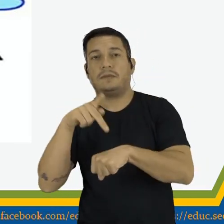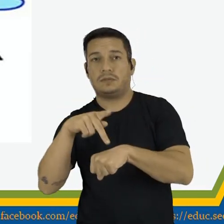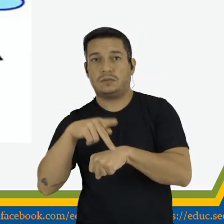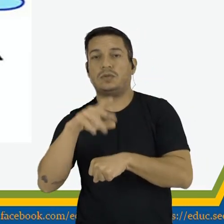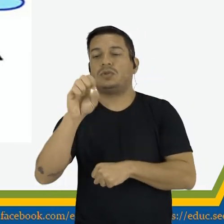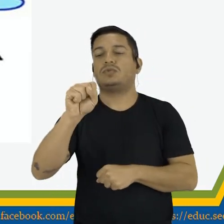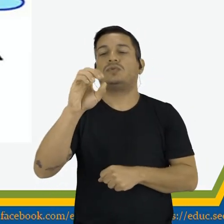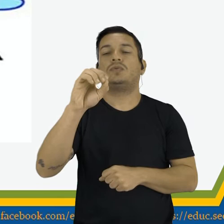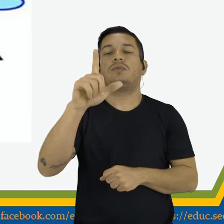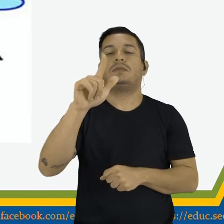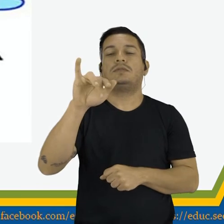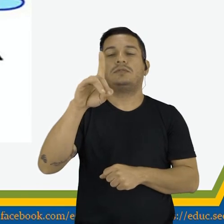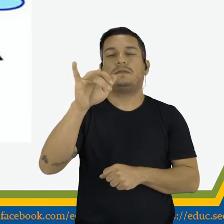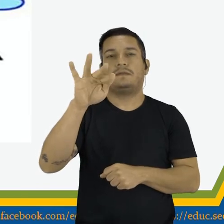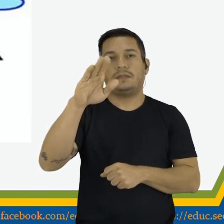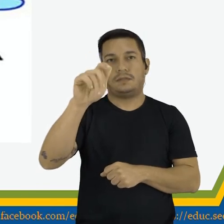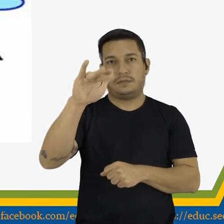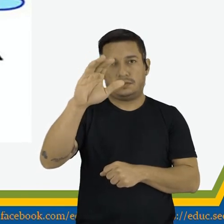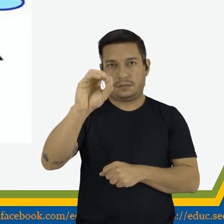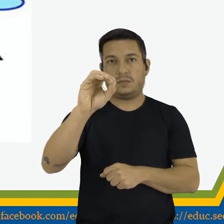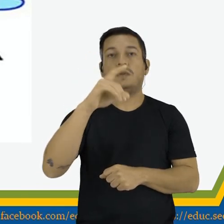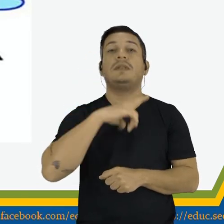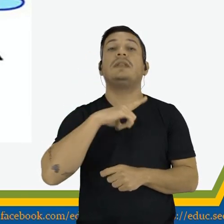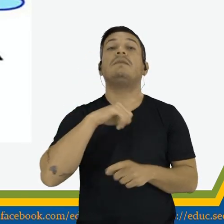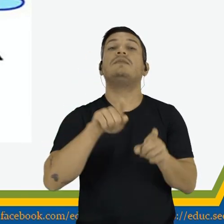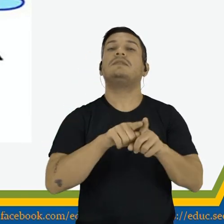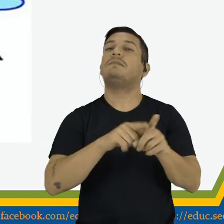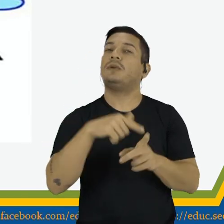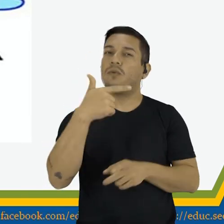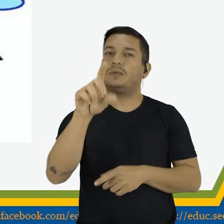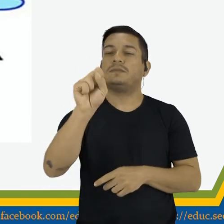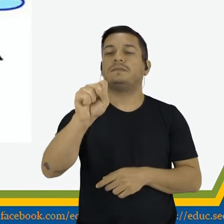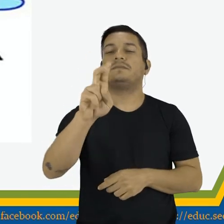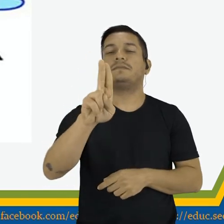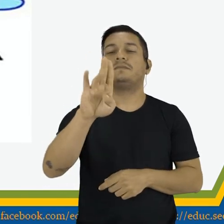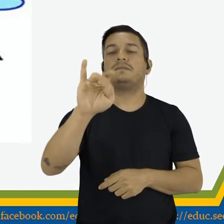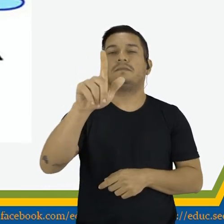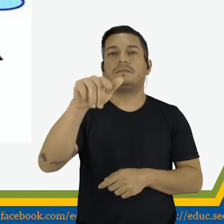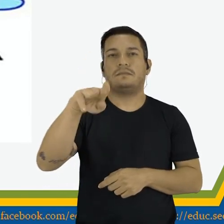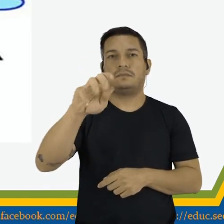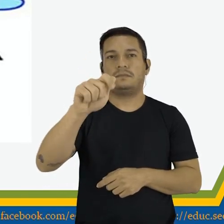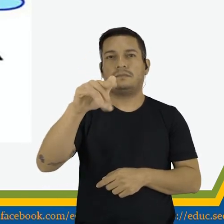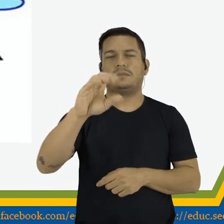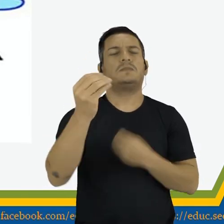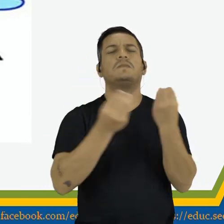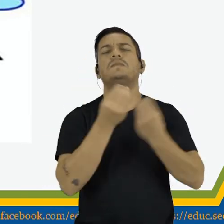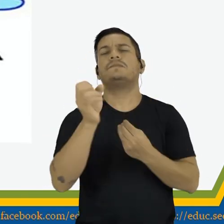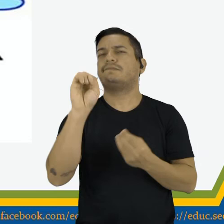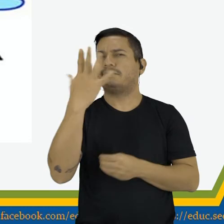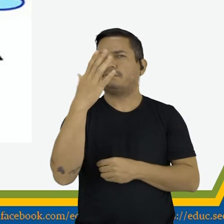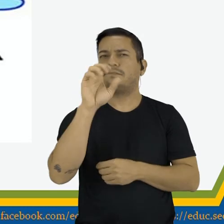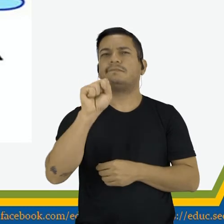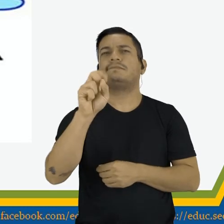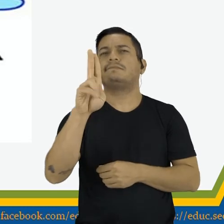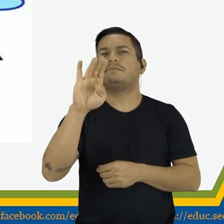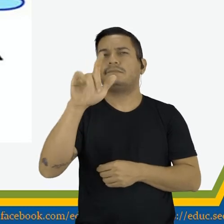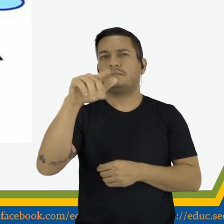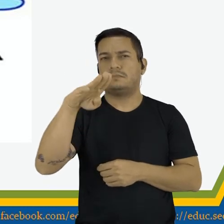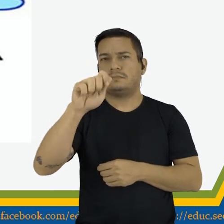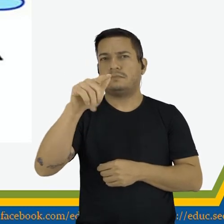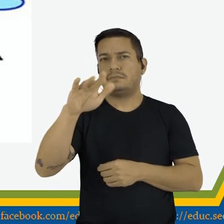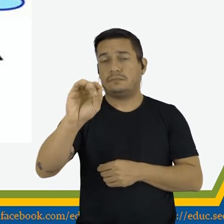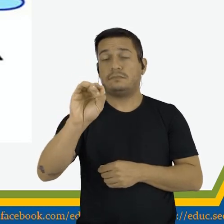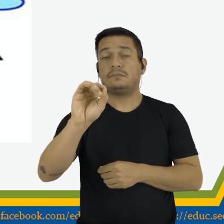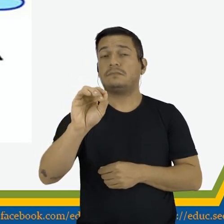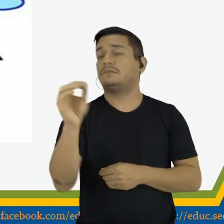solidificação. Temos também ainda a sublimação. Como que ocorre, professora, essa sublimação?